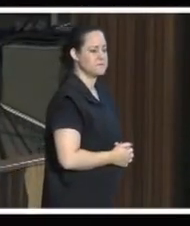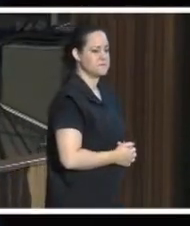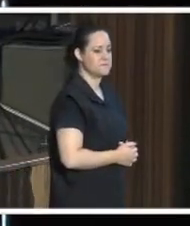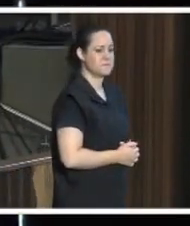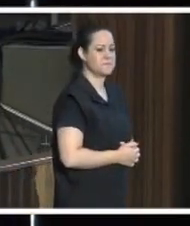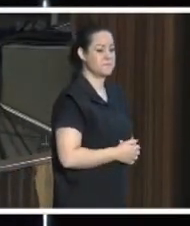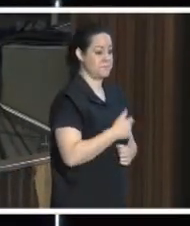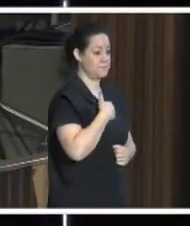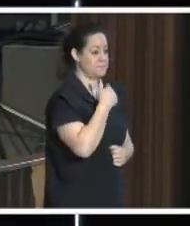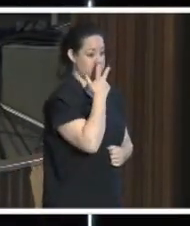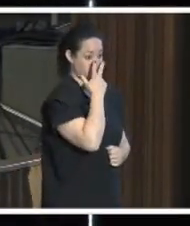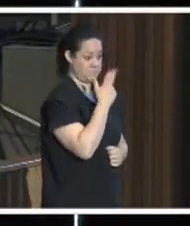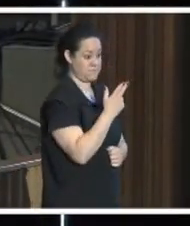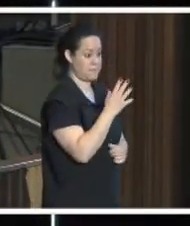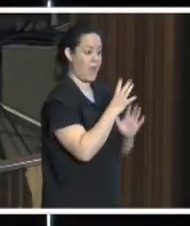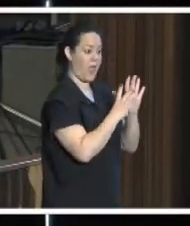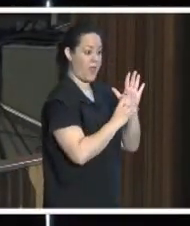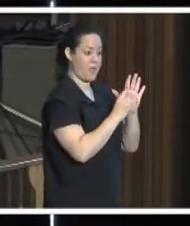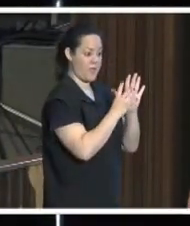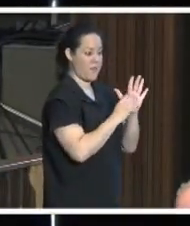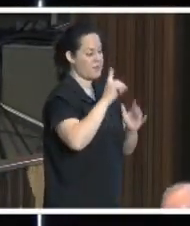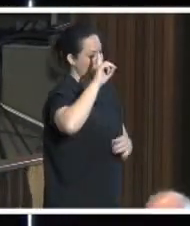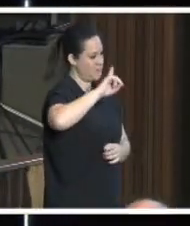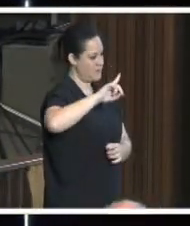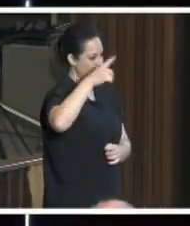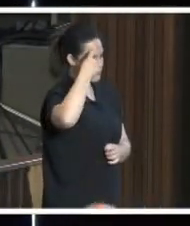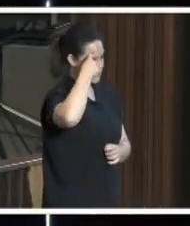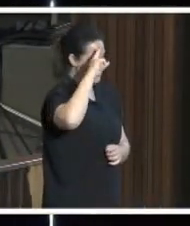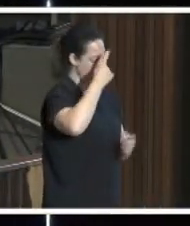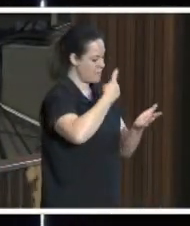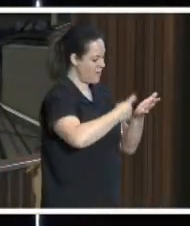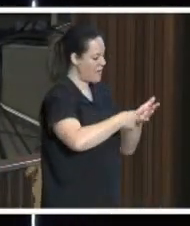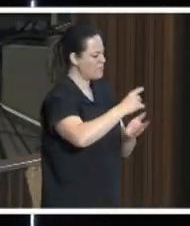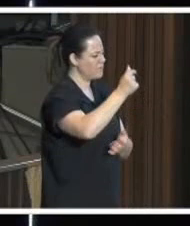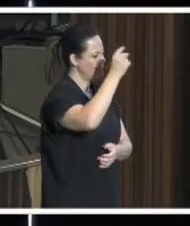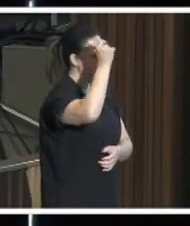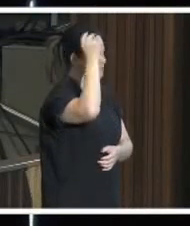E eu acho que no calendário de Deus esse dia está marcado há muito tempo,